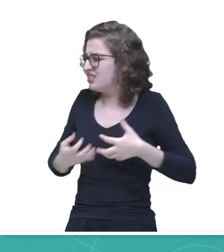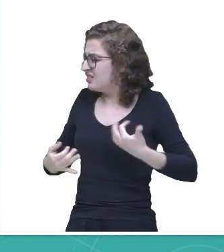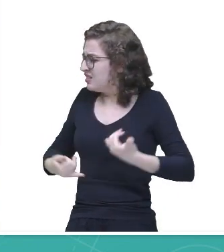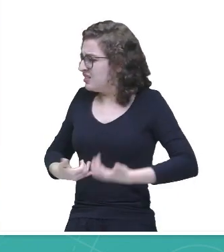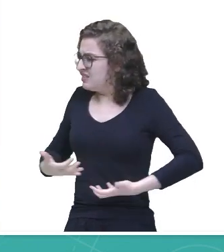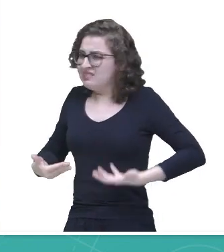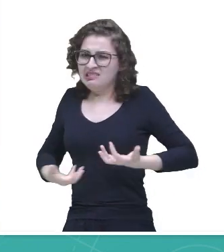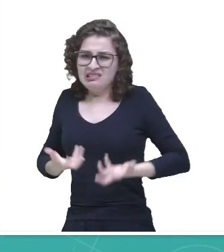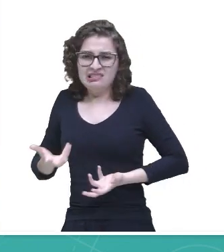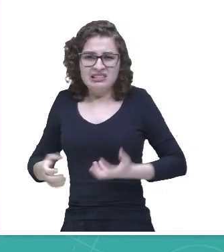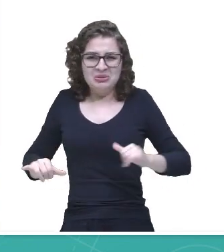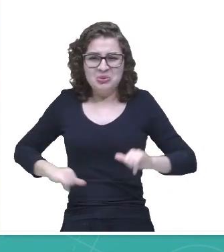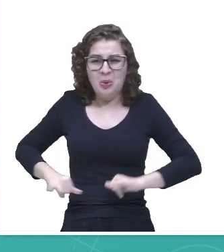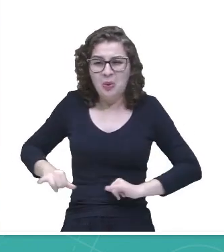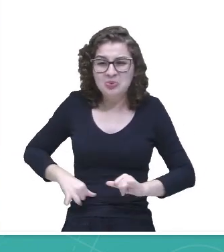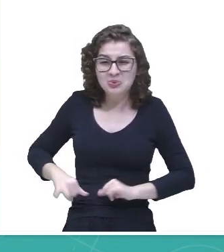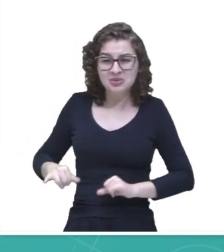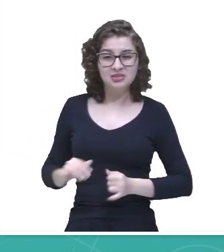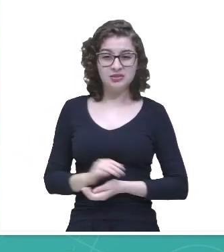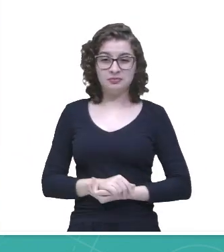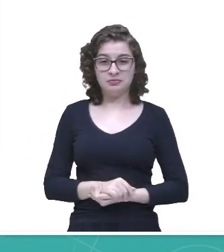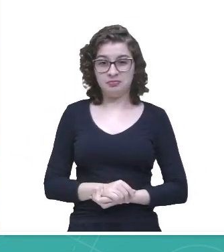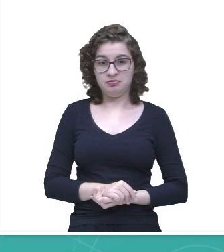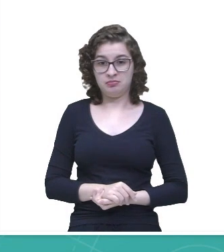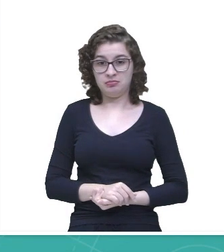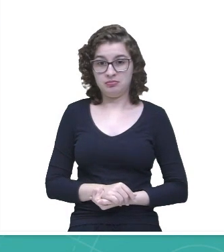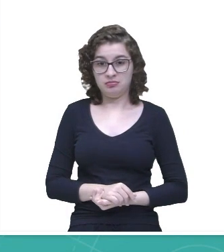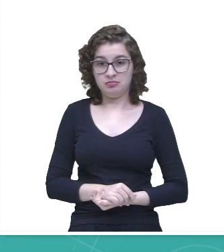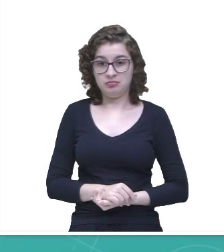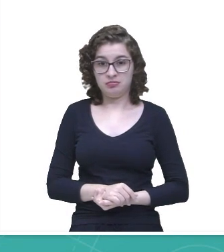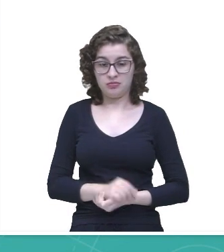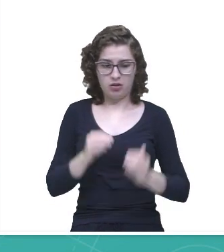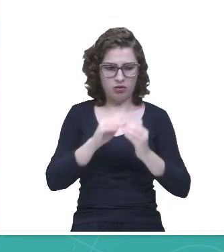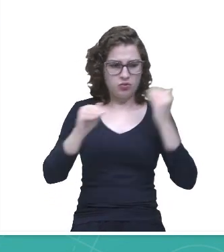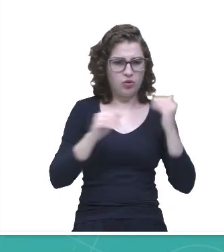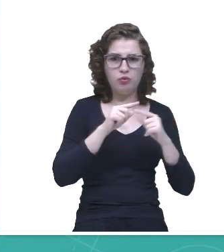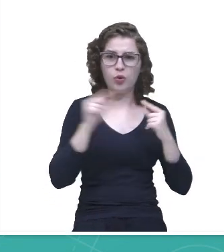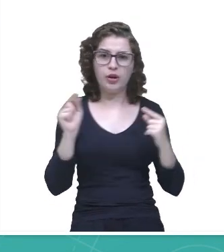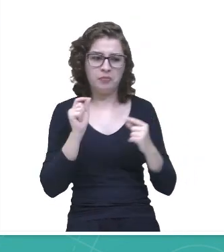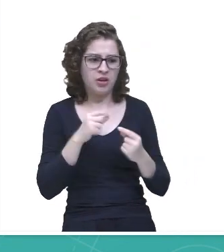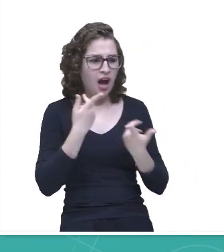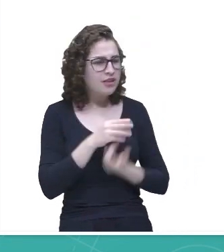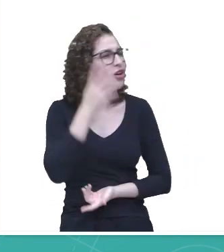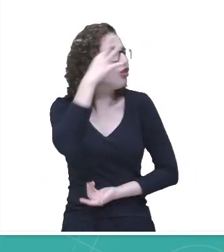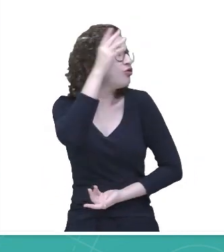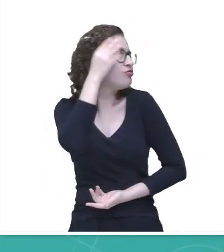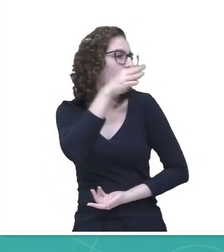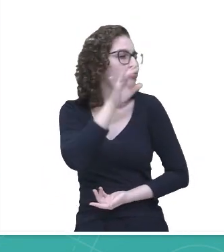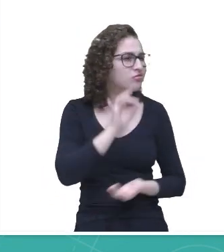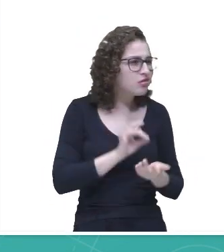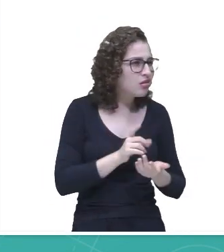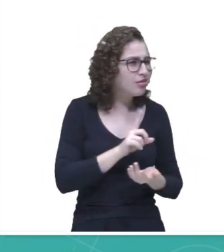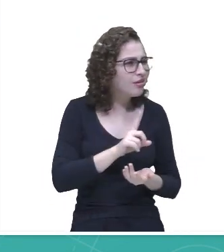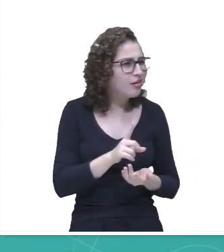E aí vem outro movimento que diz, não, nós não podemos viver de sonhos, nós temos que mostrar a realidade, nós